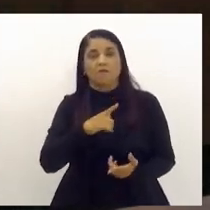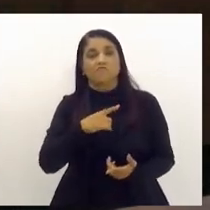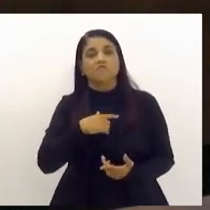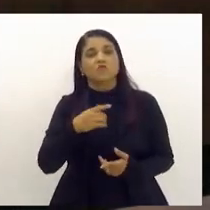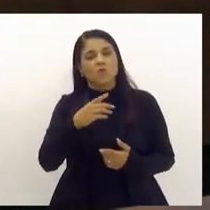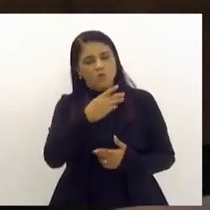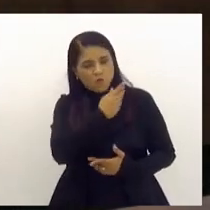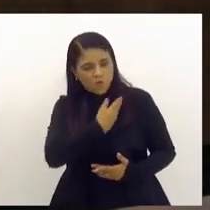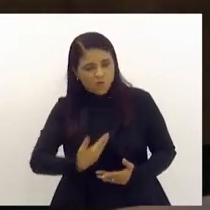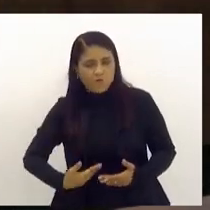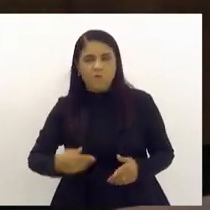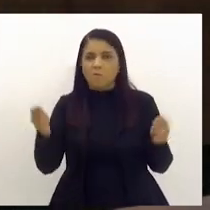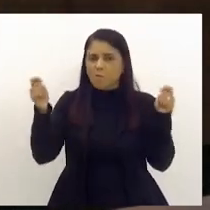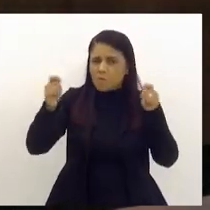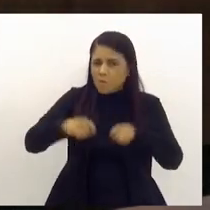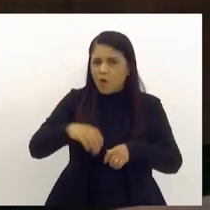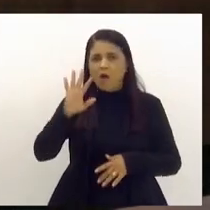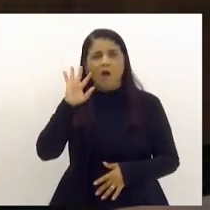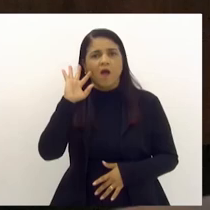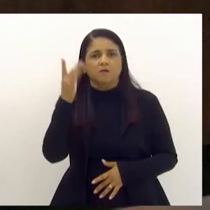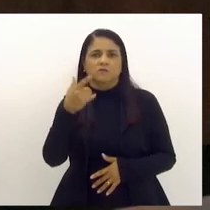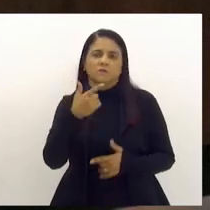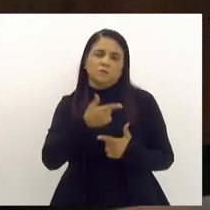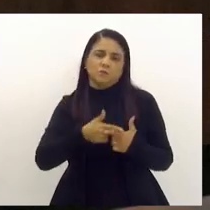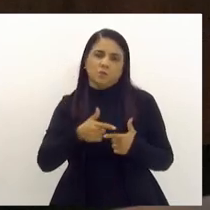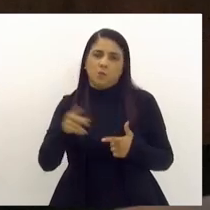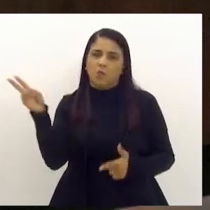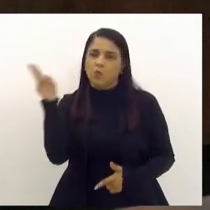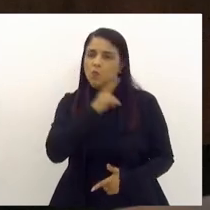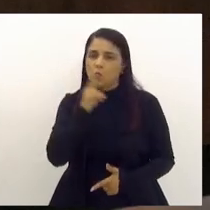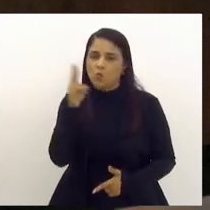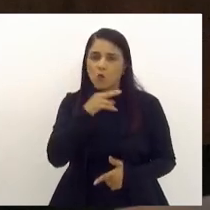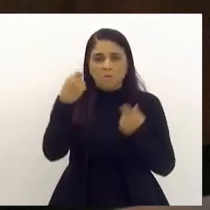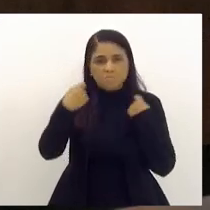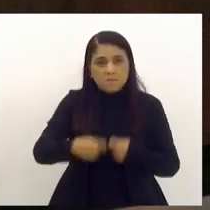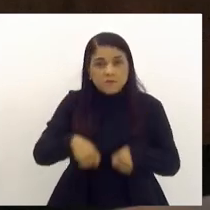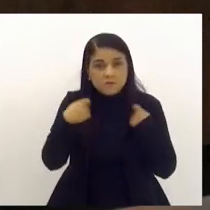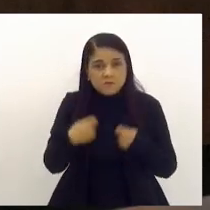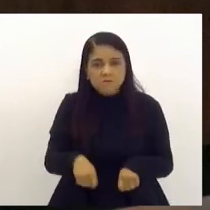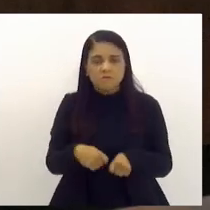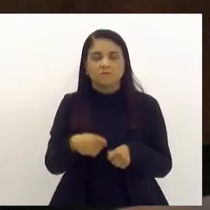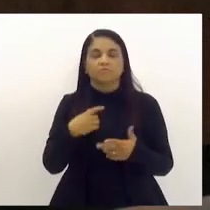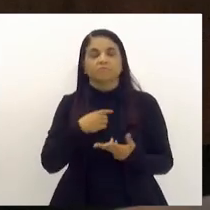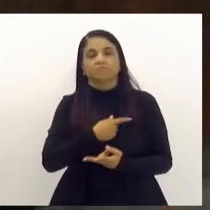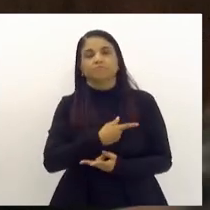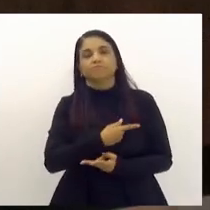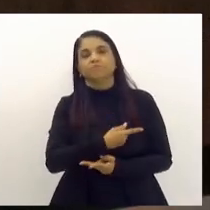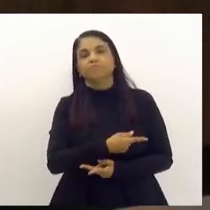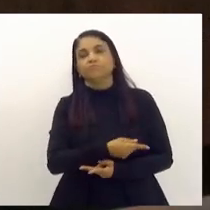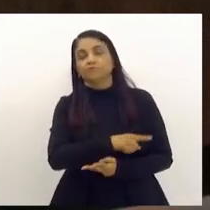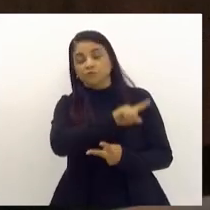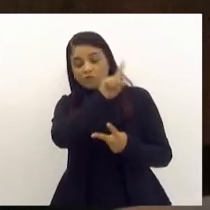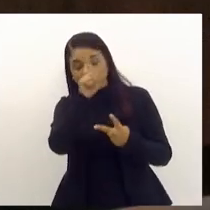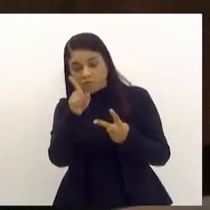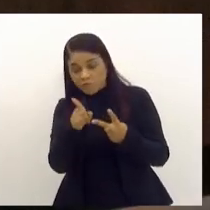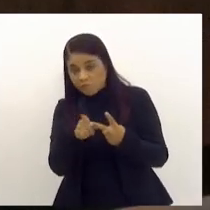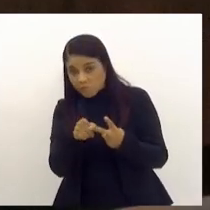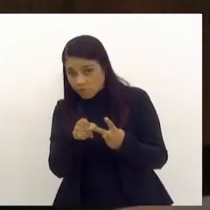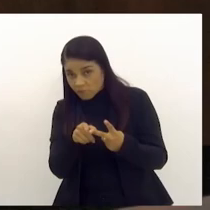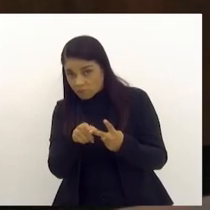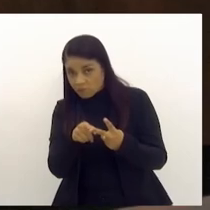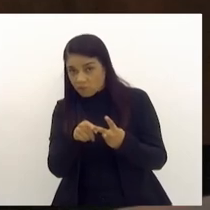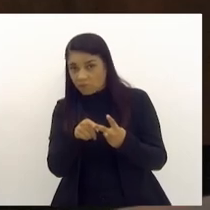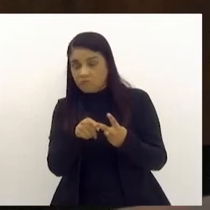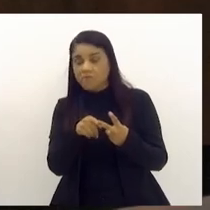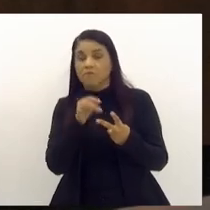sim resolver esses problemas urgentemente. Bem, esse é um ponto. O outro ponto que precisa